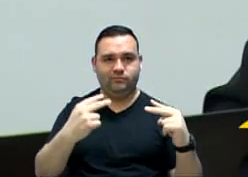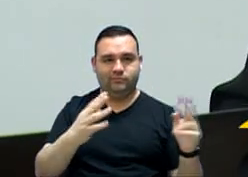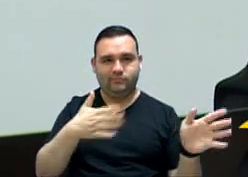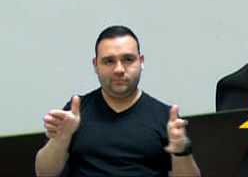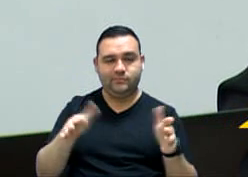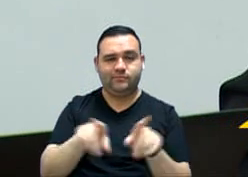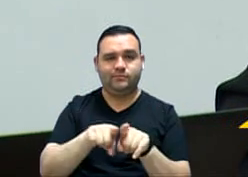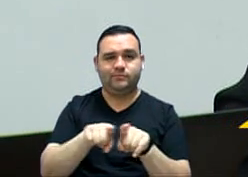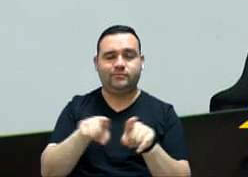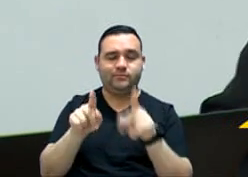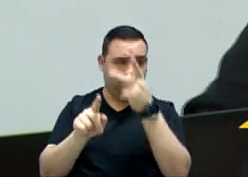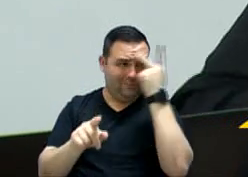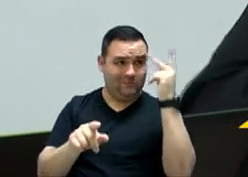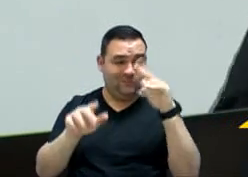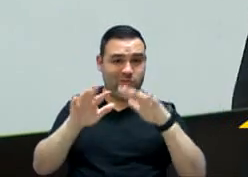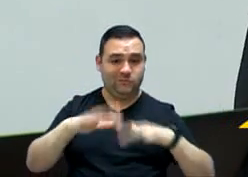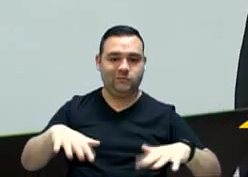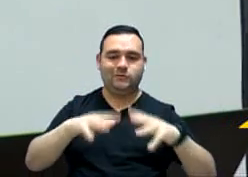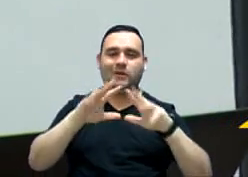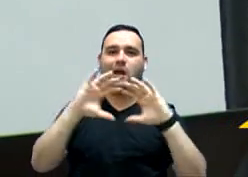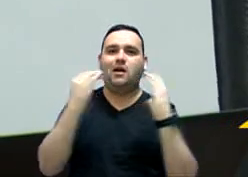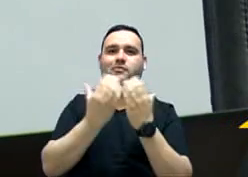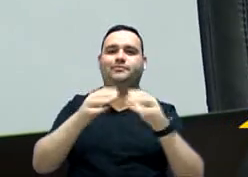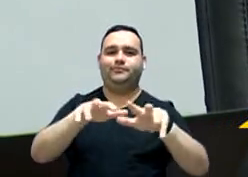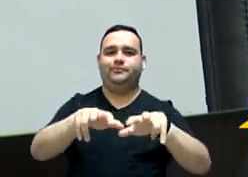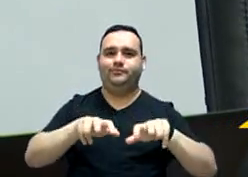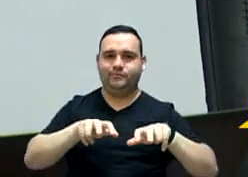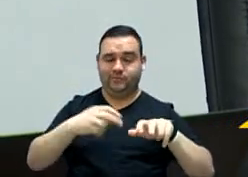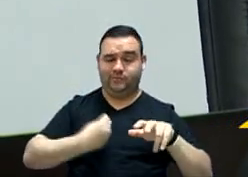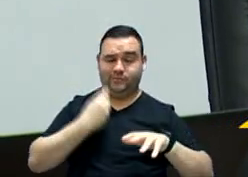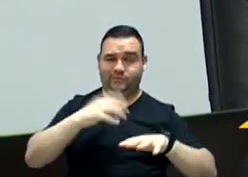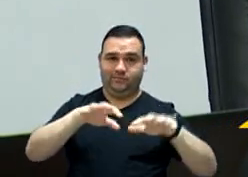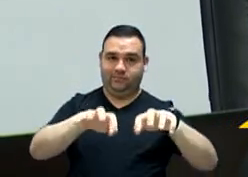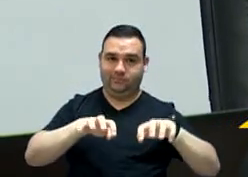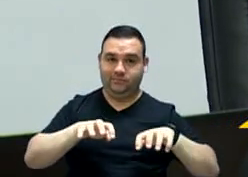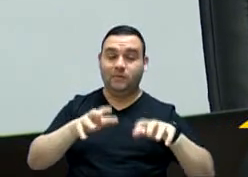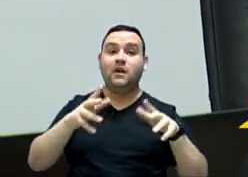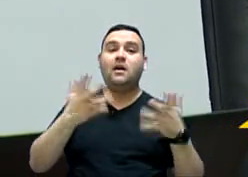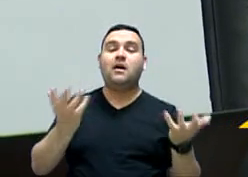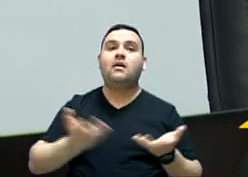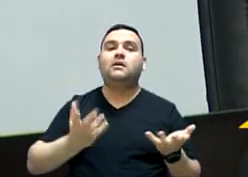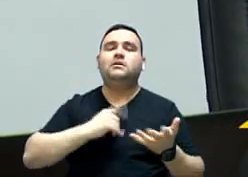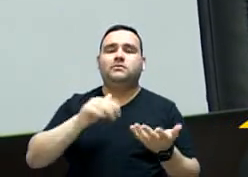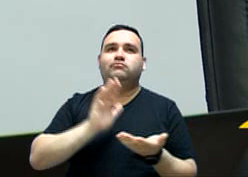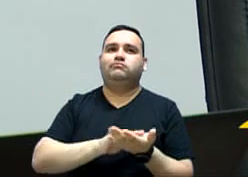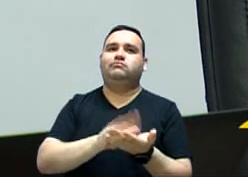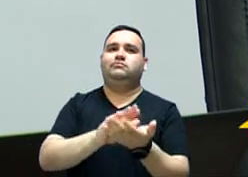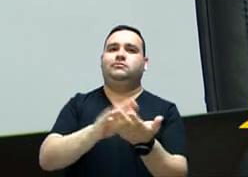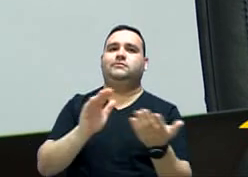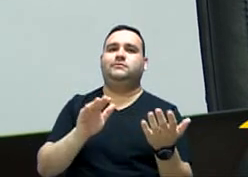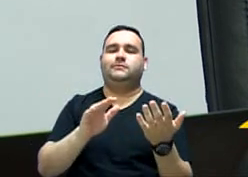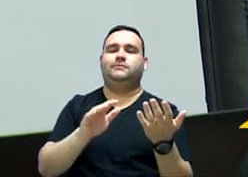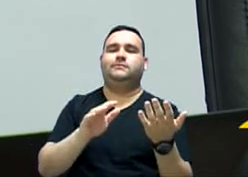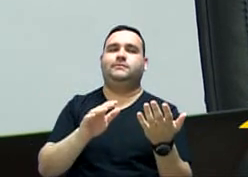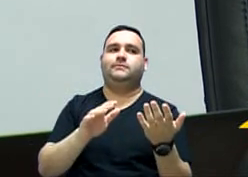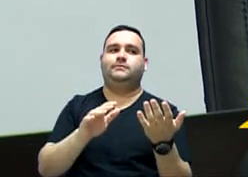Legislativa, população que nos assiste aqui na Câmara Municipal. Voto de congratulações à equipe